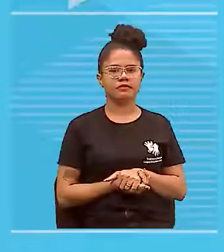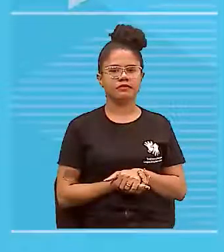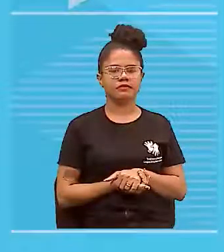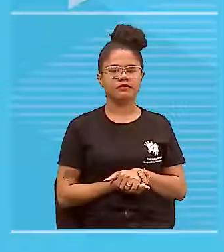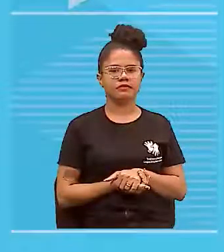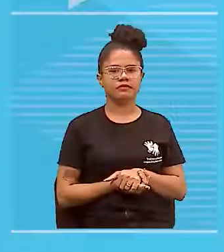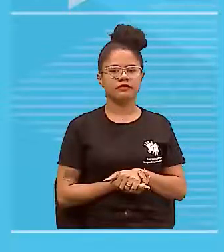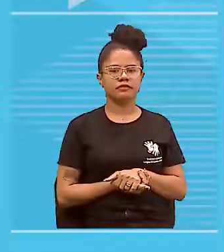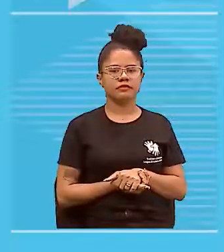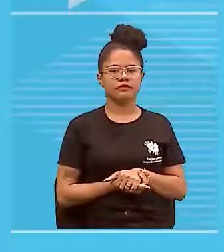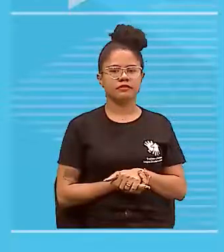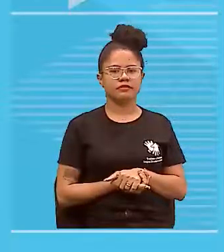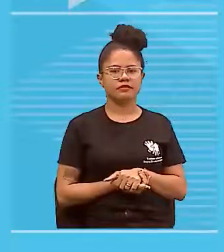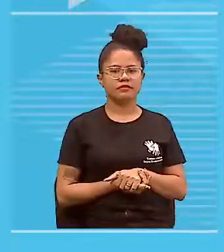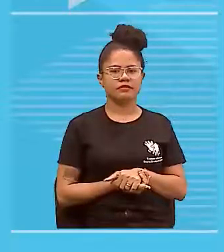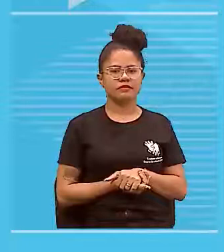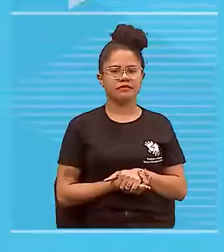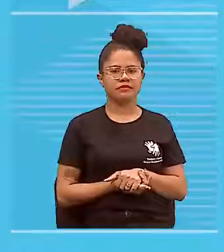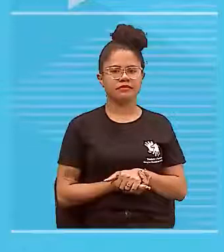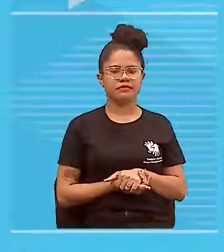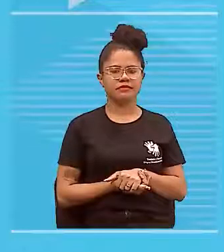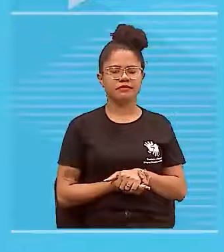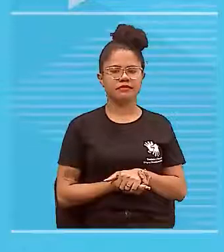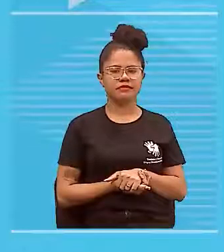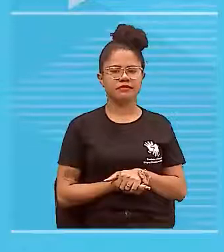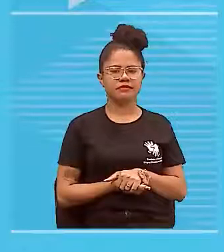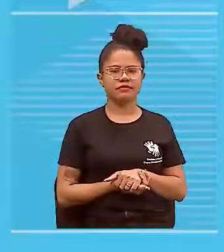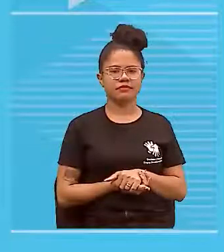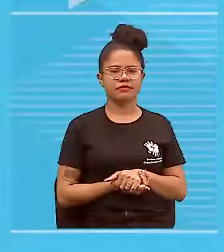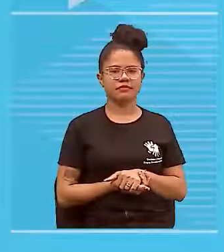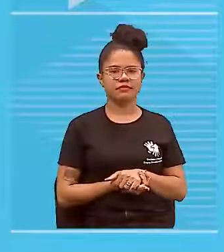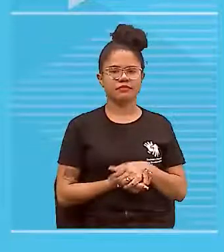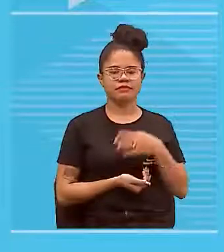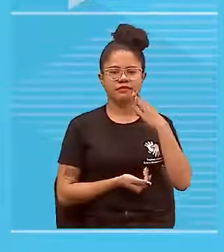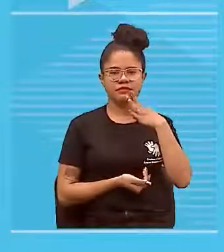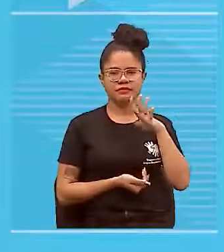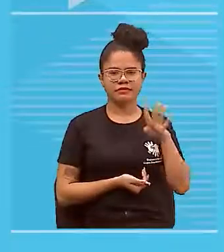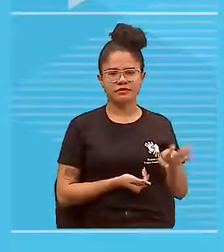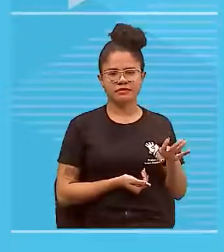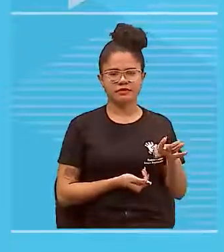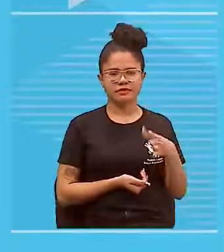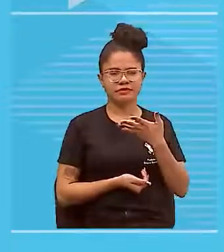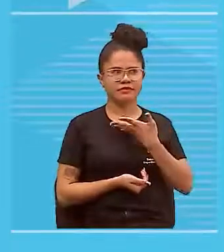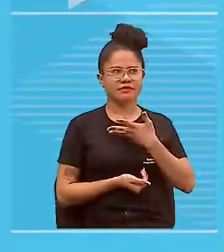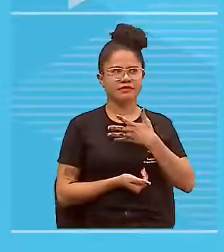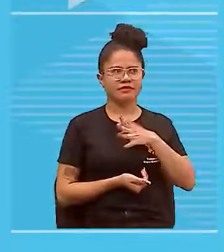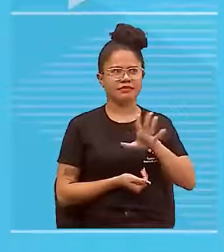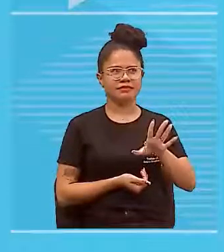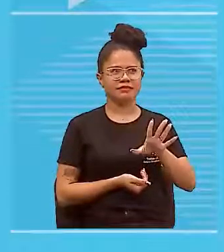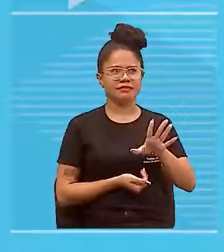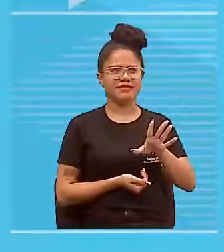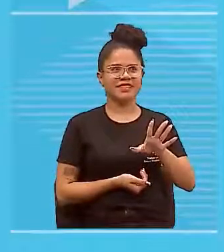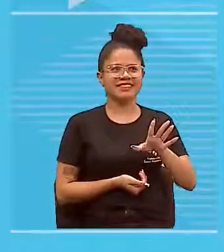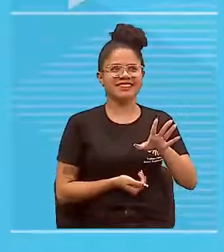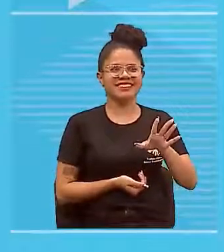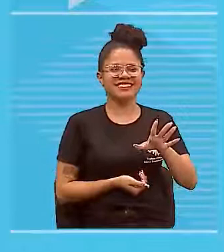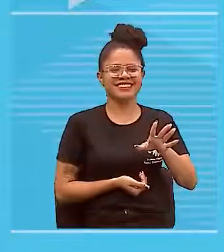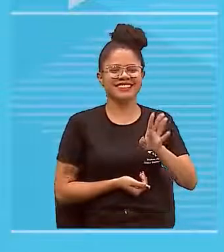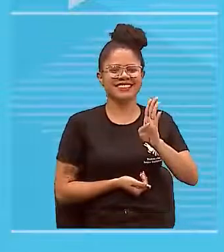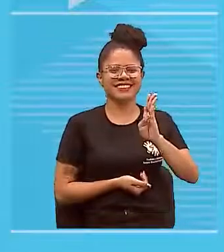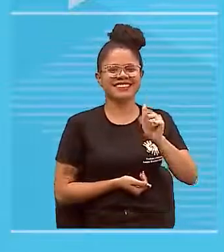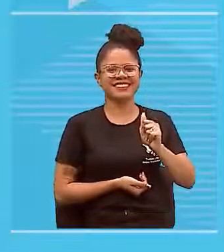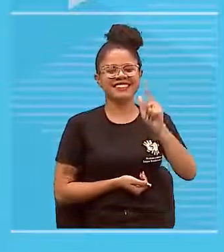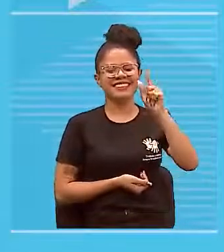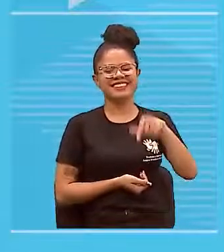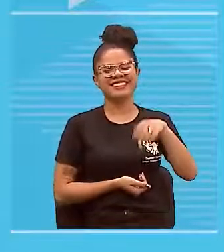Adriana a pancadaria as crianças não gostam da babá Adriana